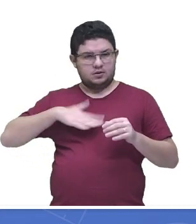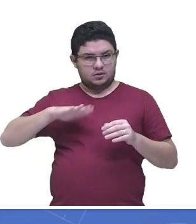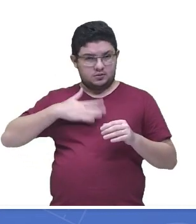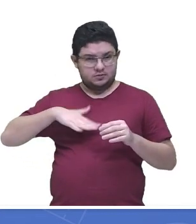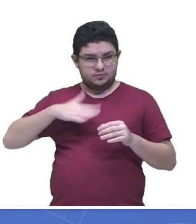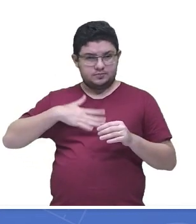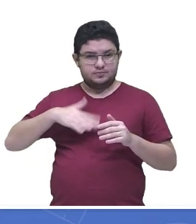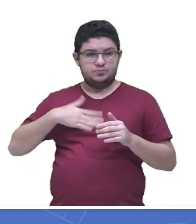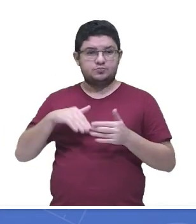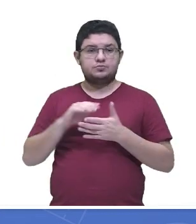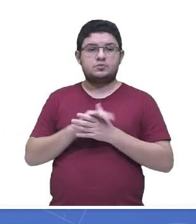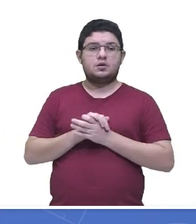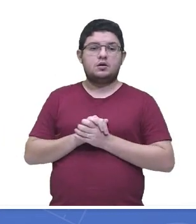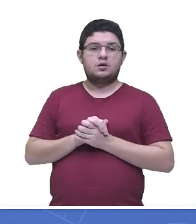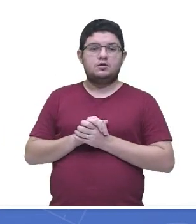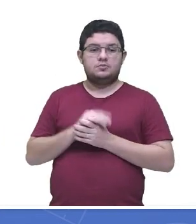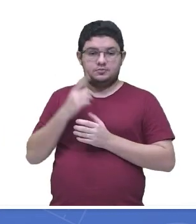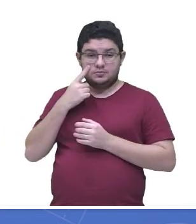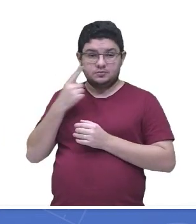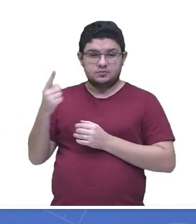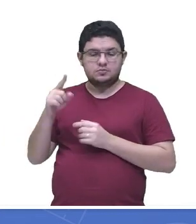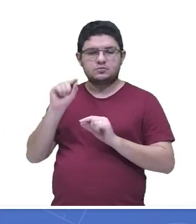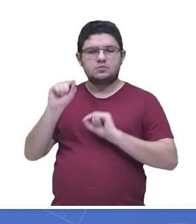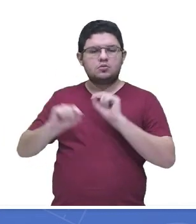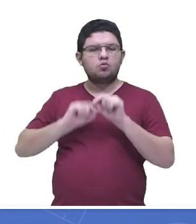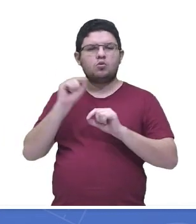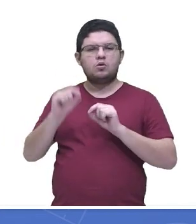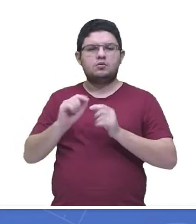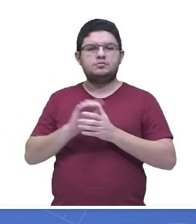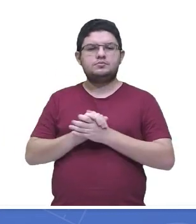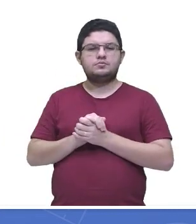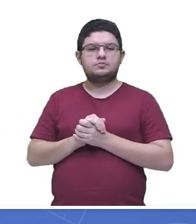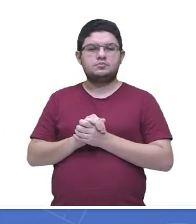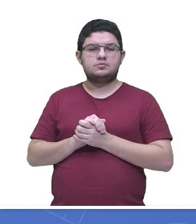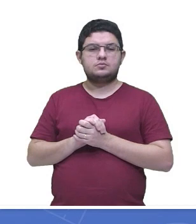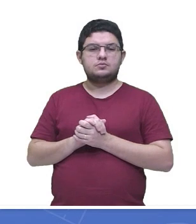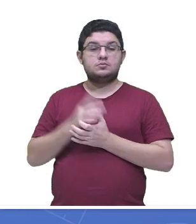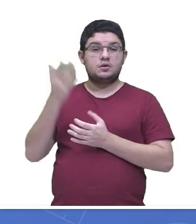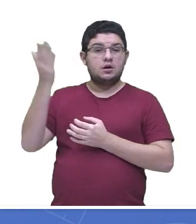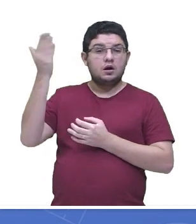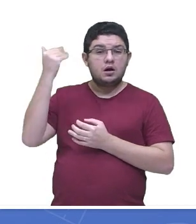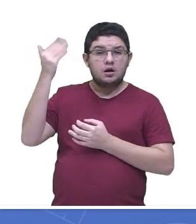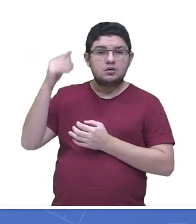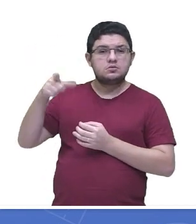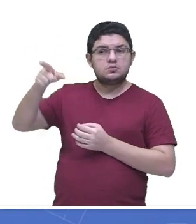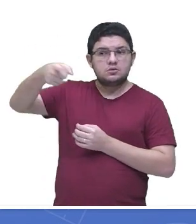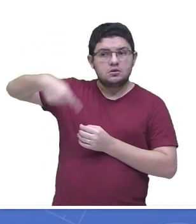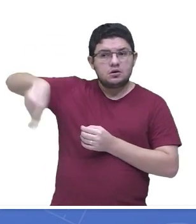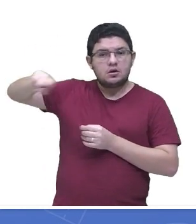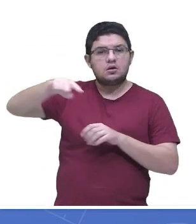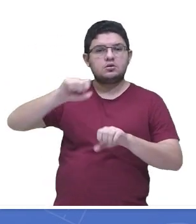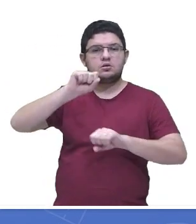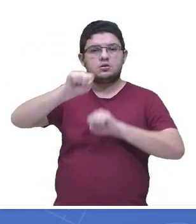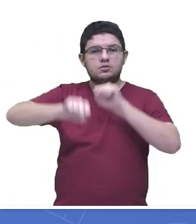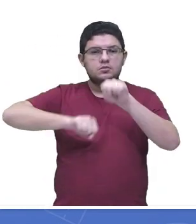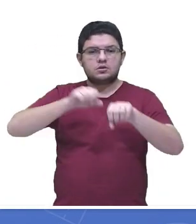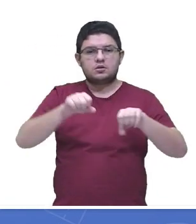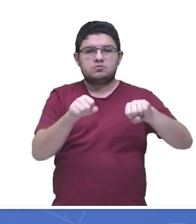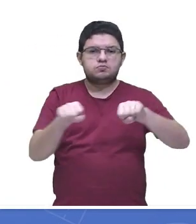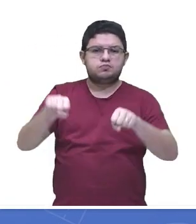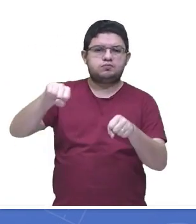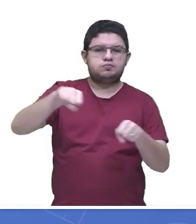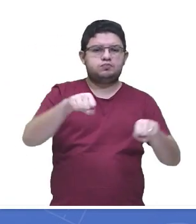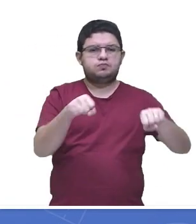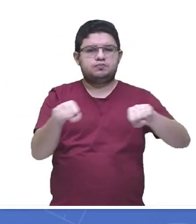a questão aqui eles estavam andando de bicicleta, ok? They were riding a bike. They